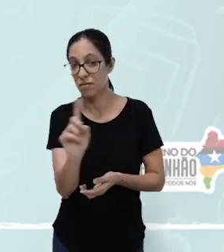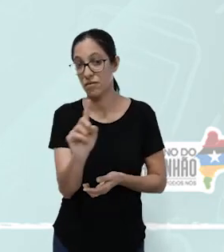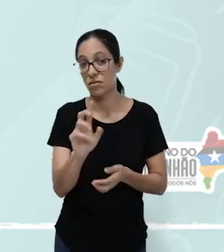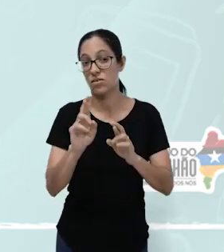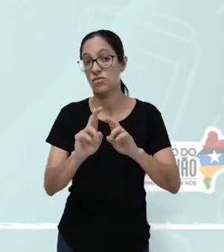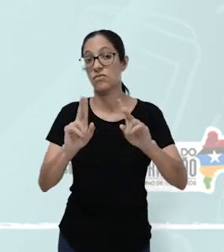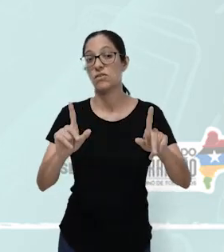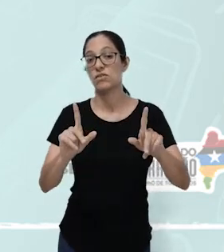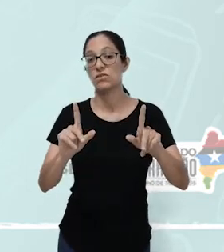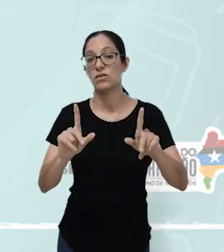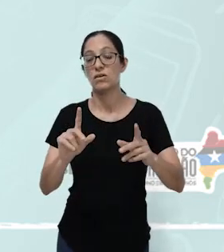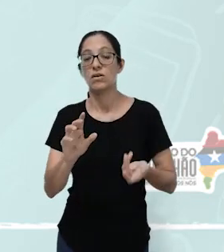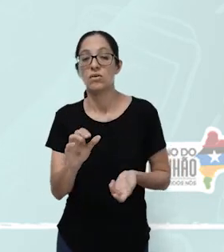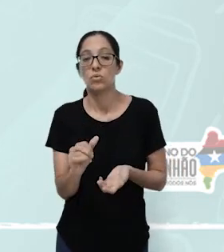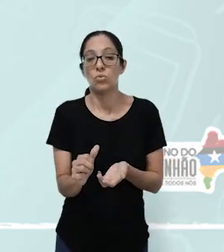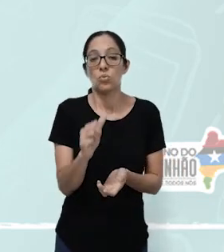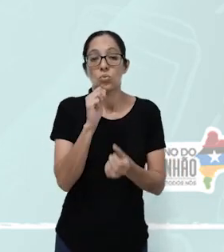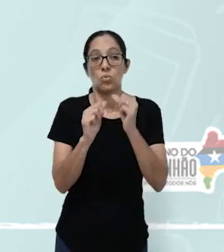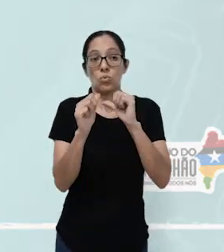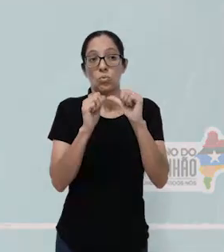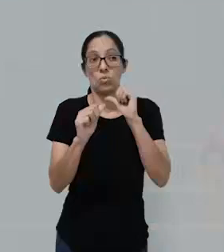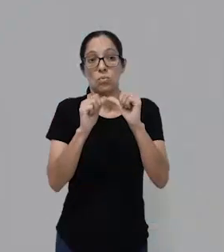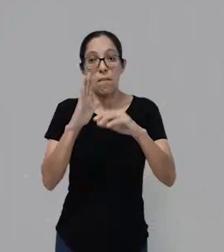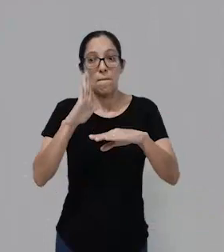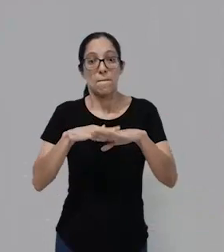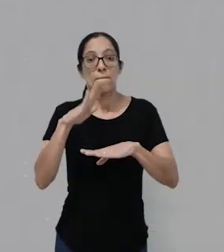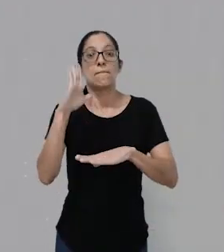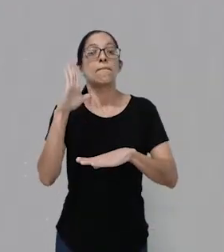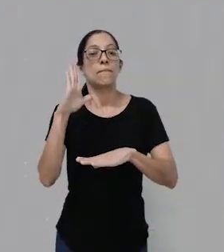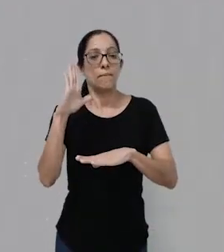gente aumenta demais essa dosagem de cafeína.